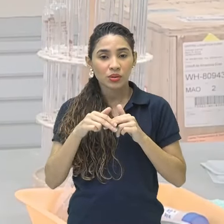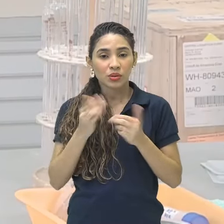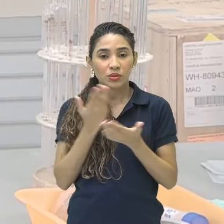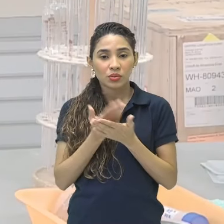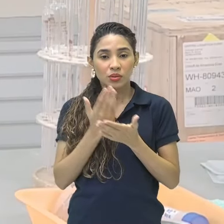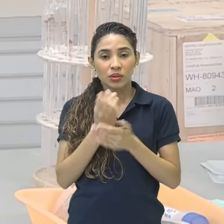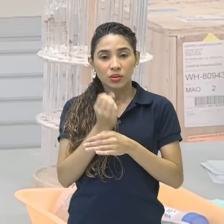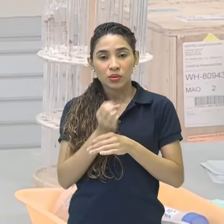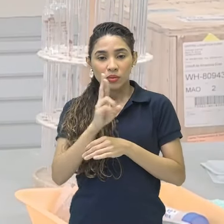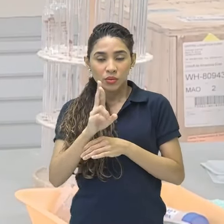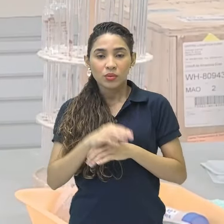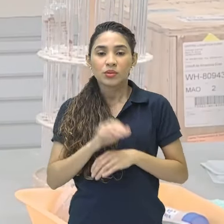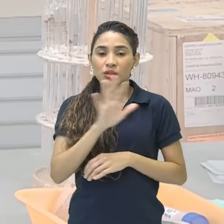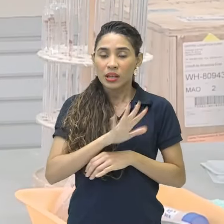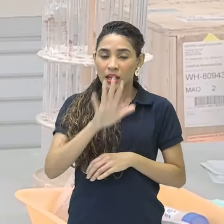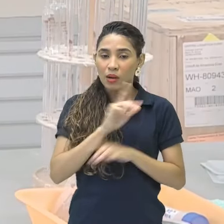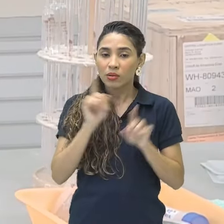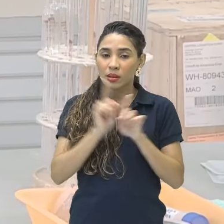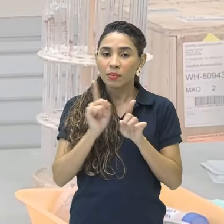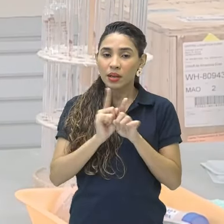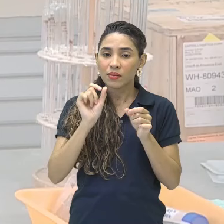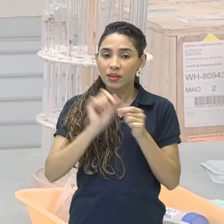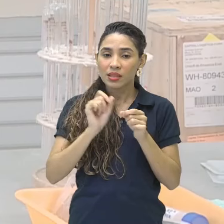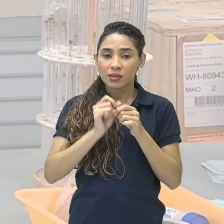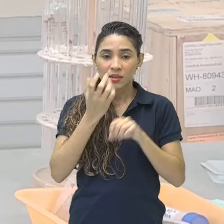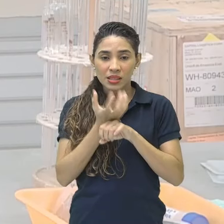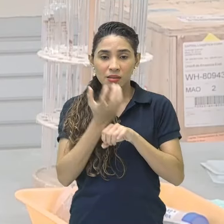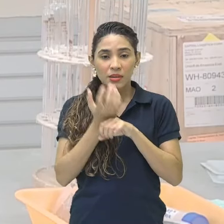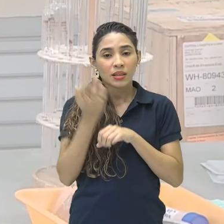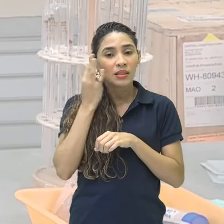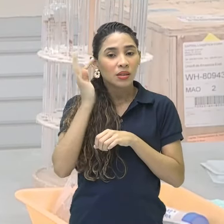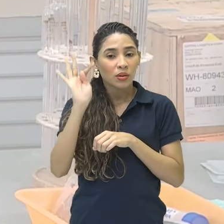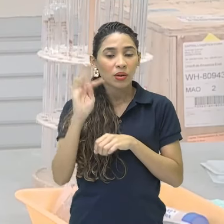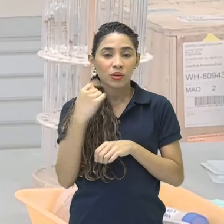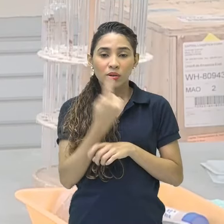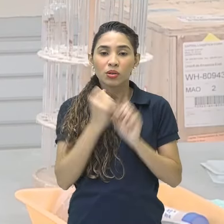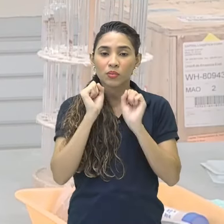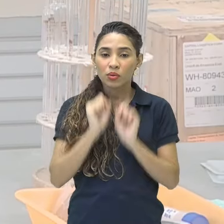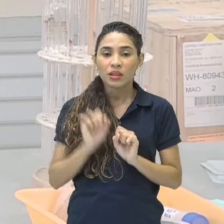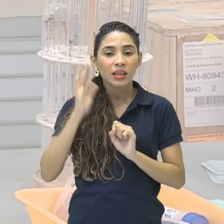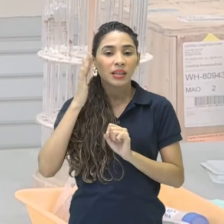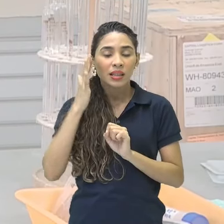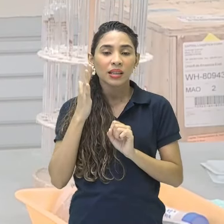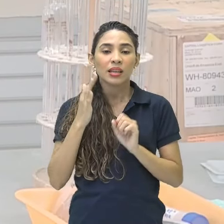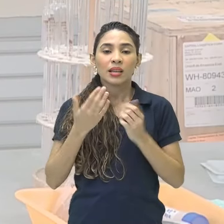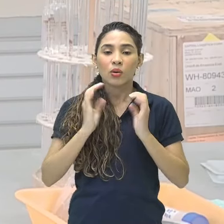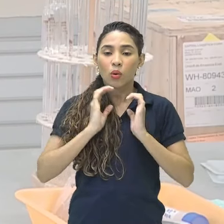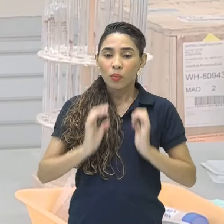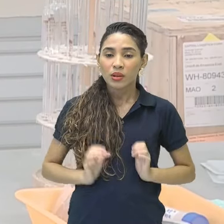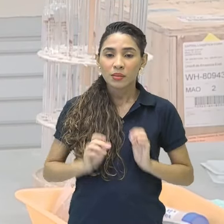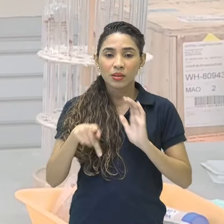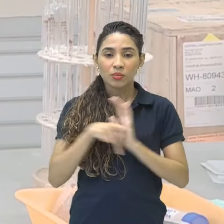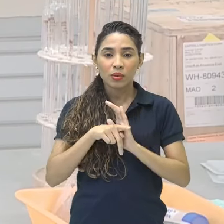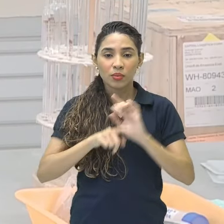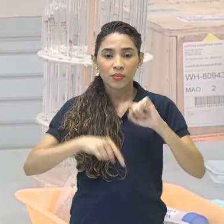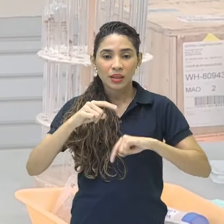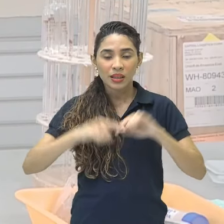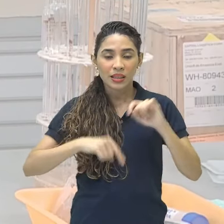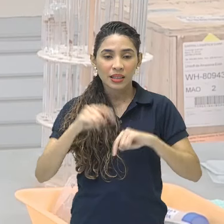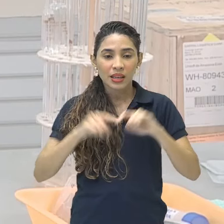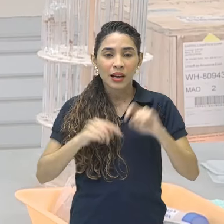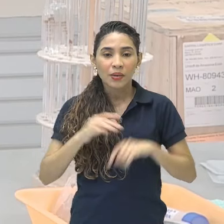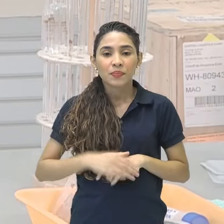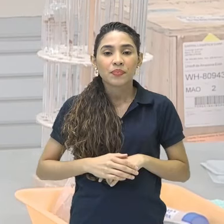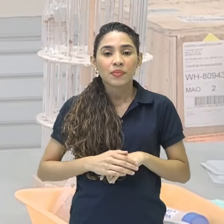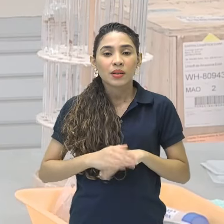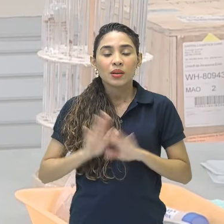de pós-graduação no geral, também fazemos disciplinas teóricas, né, para a gente poder entender aí o comportamento do nosso material, né, e que